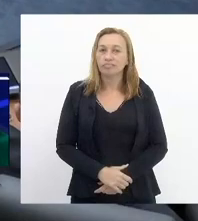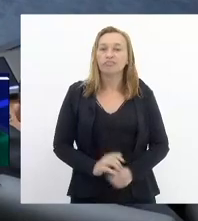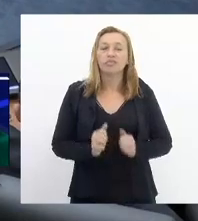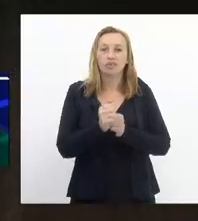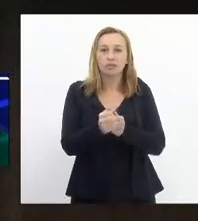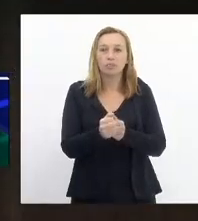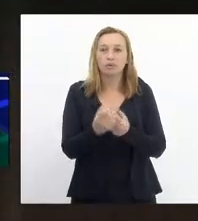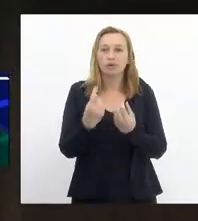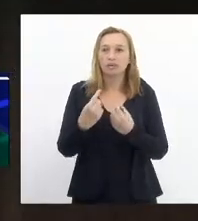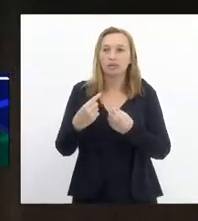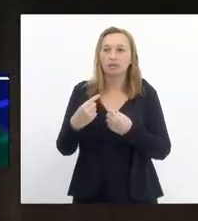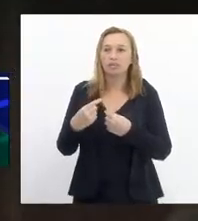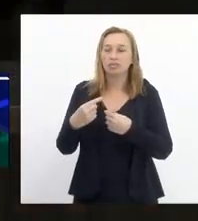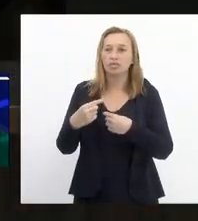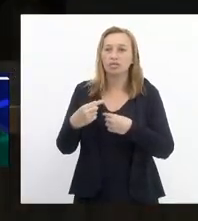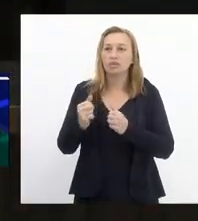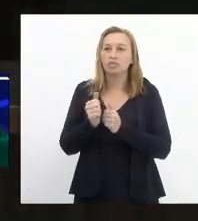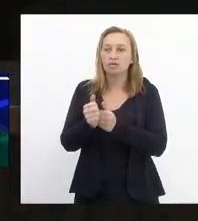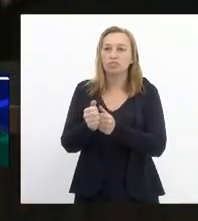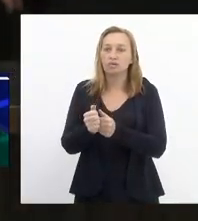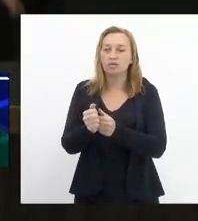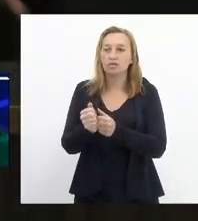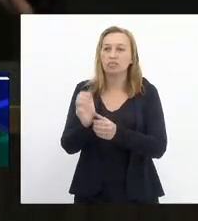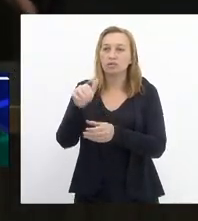Acompanho a divergência, presidente.